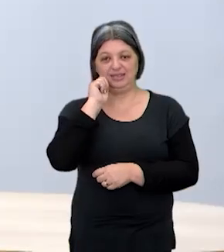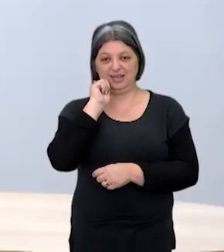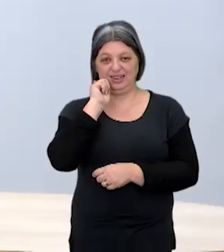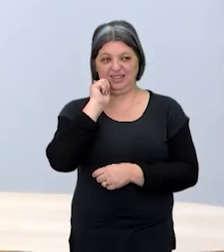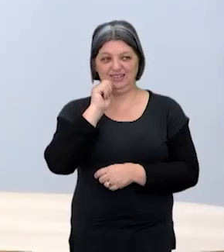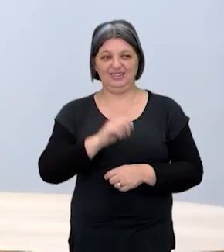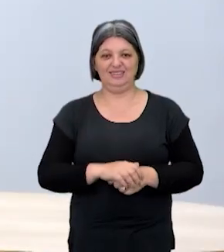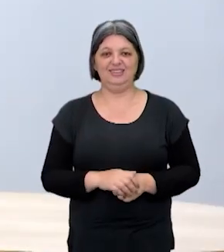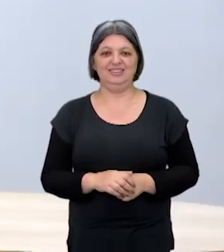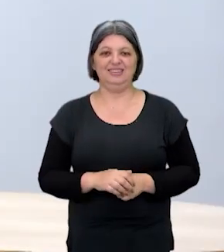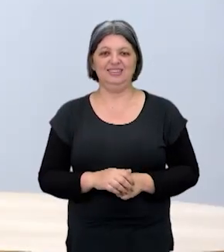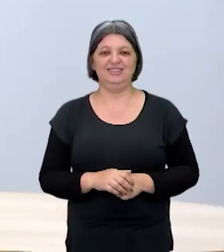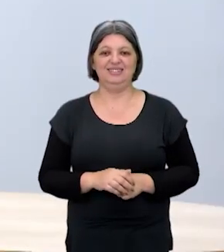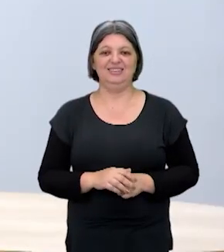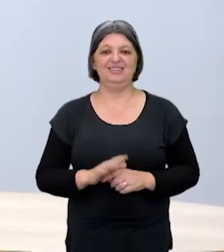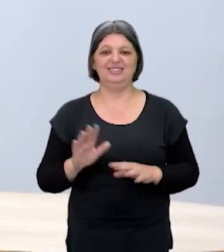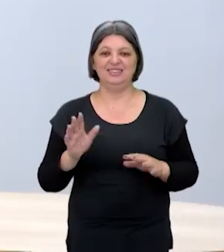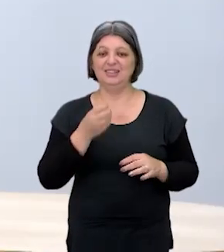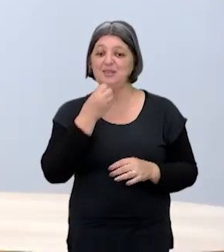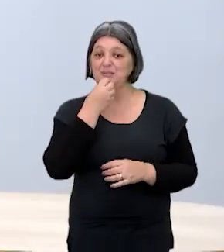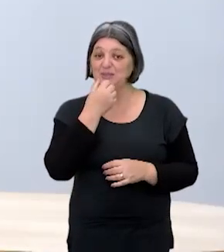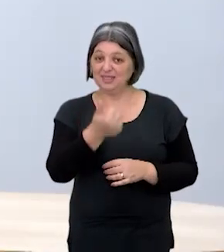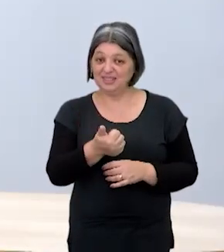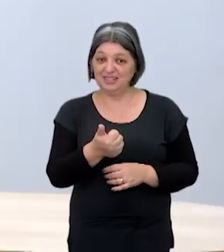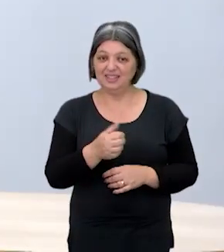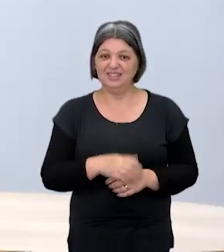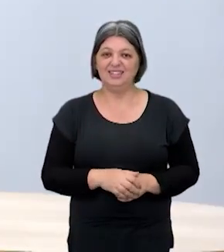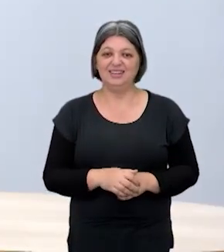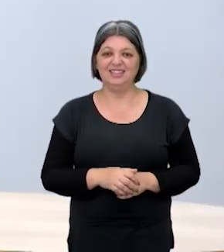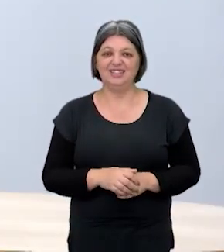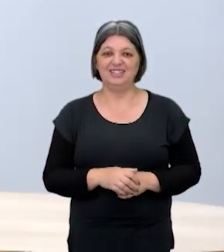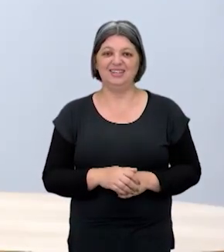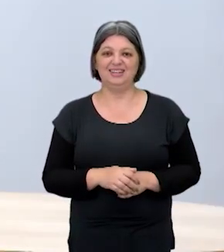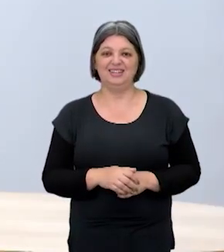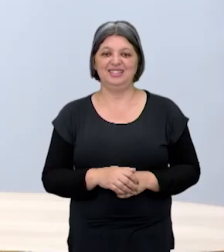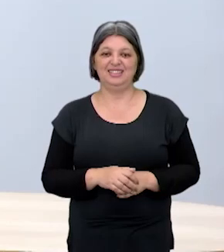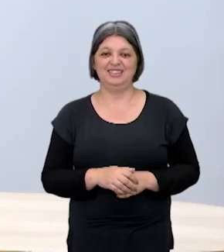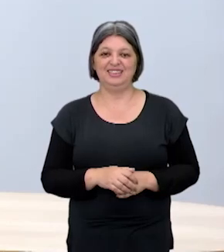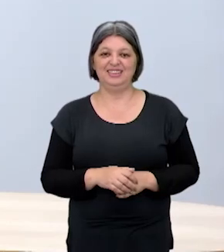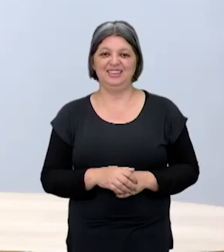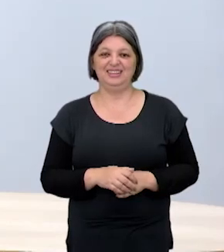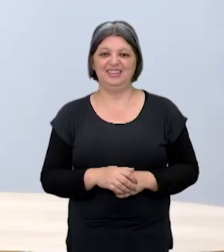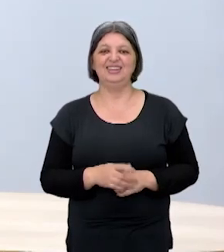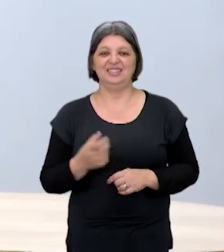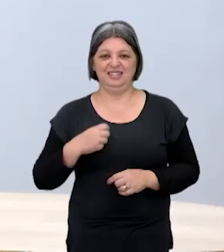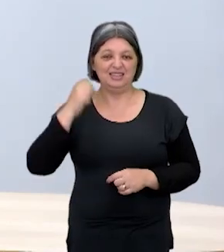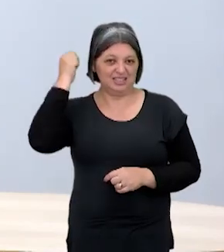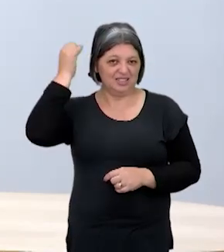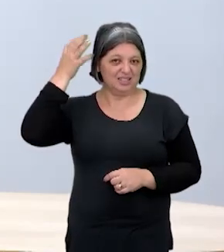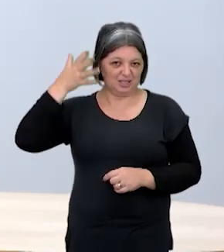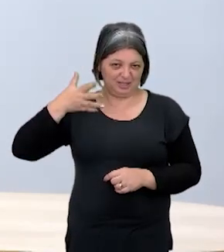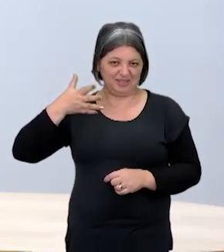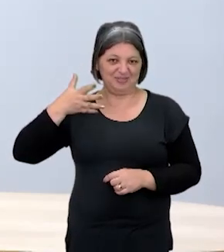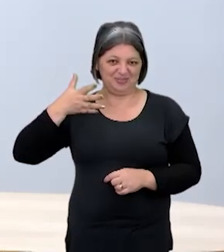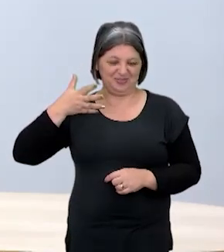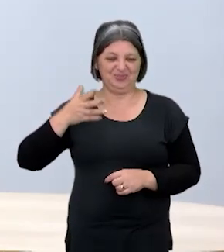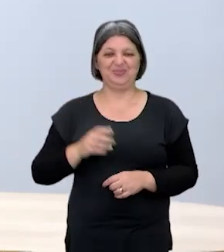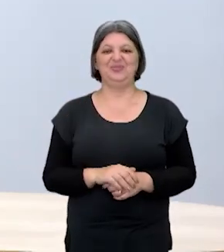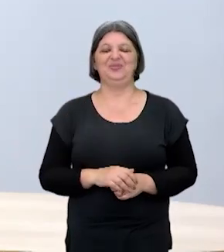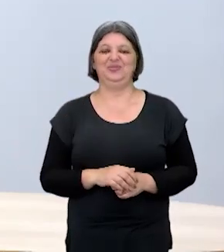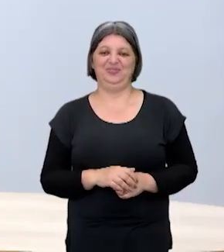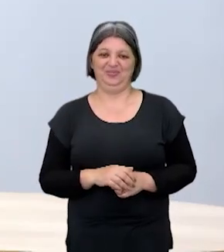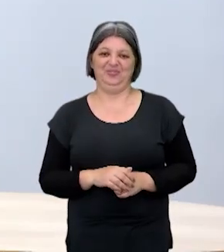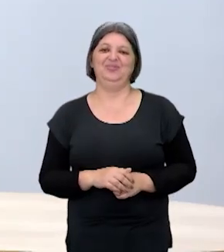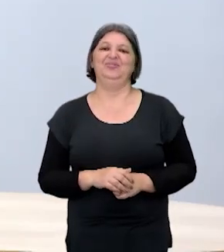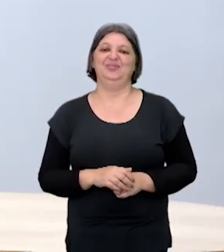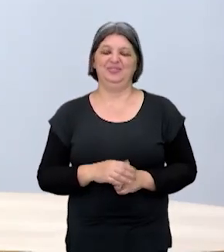Olá, segunda série, professores e alunos. Olá, Elaine. Minha descrição, né? Antes que eu esqueça.